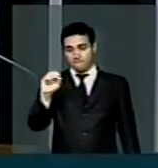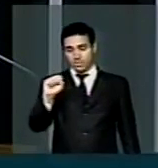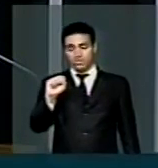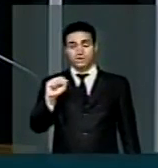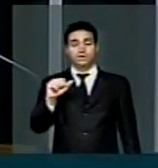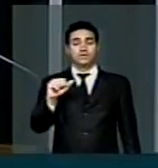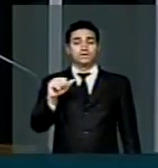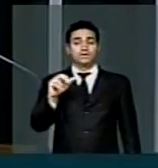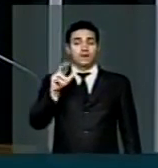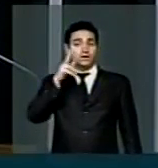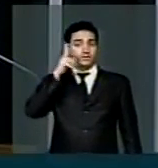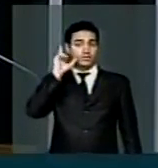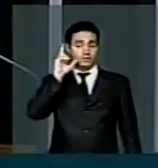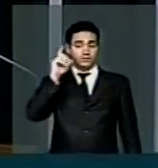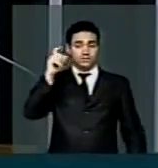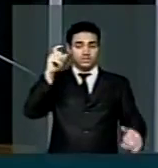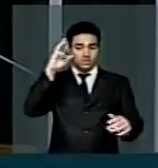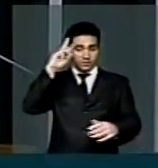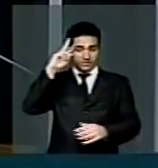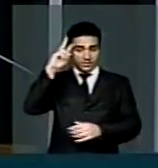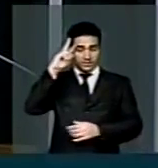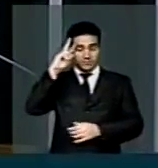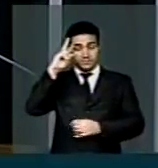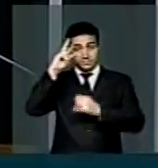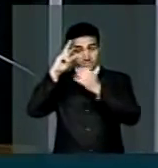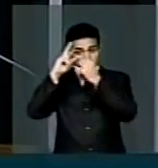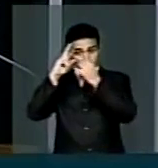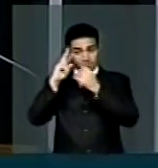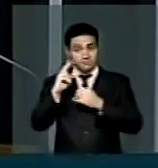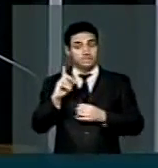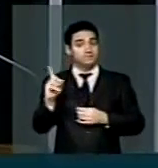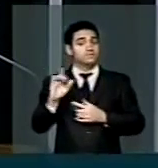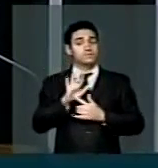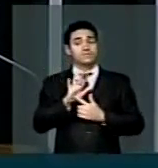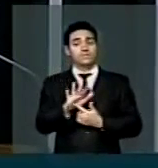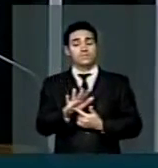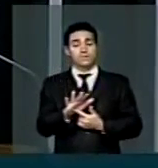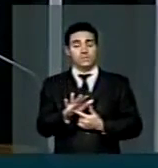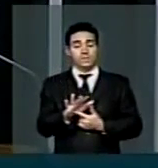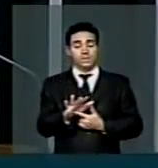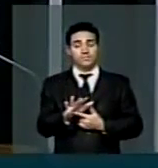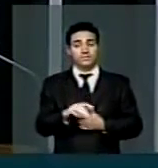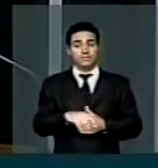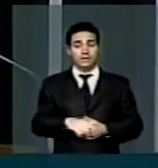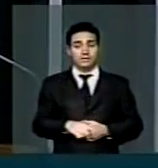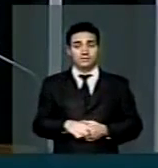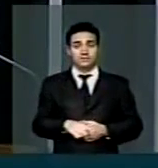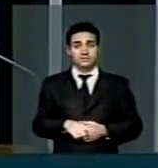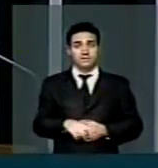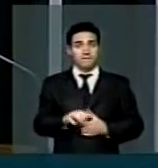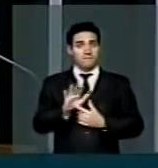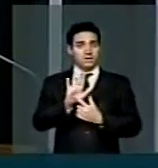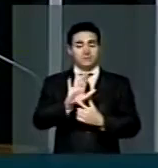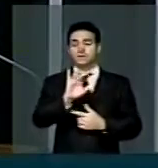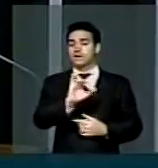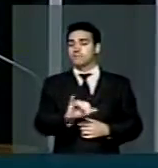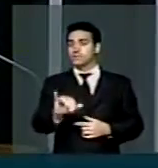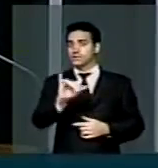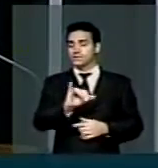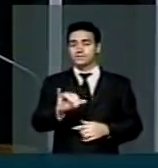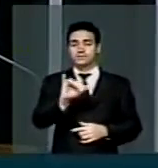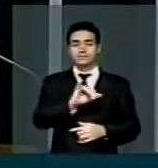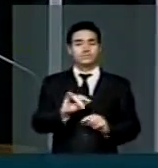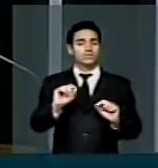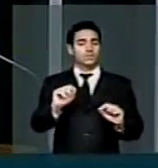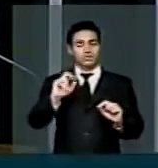de antes de ontem, na segunda-feira, onde ele mostra que a importância